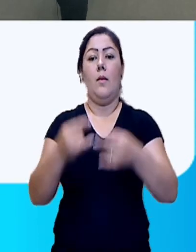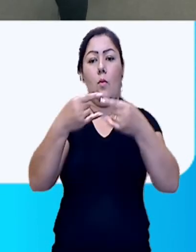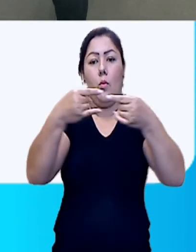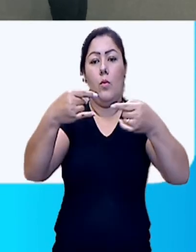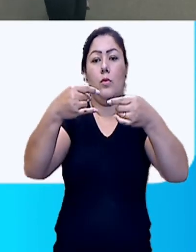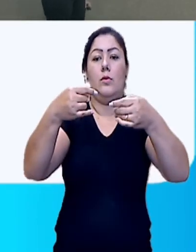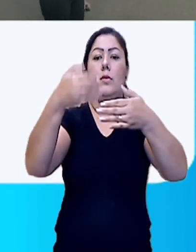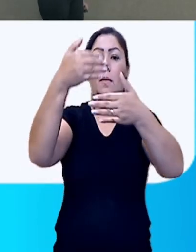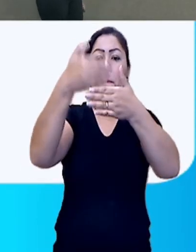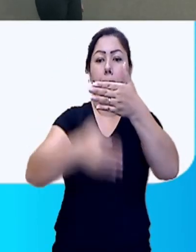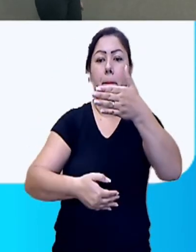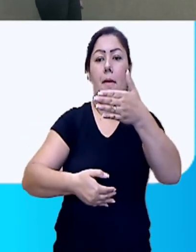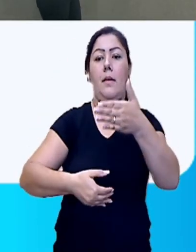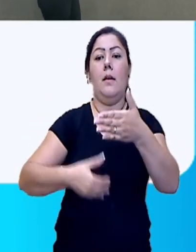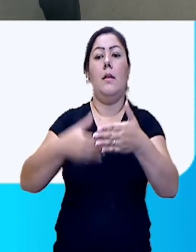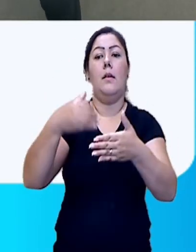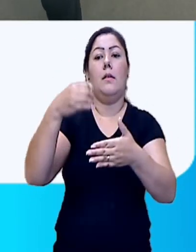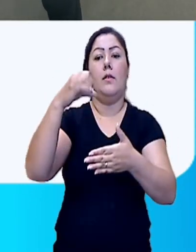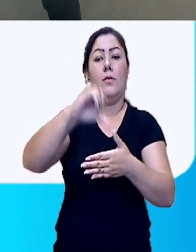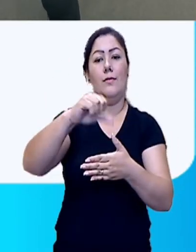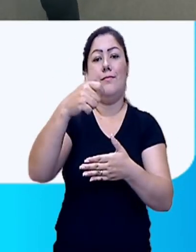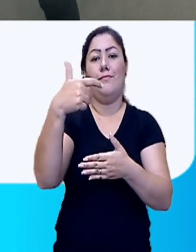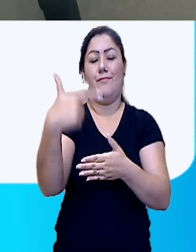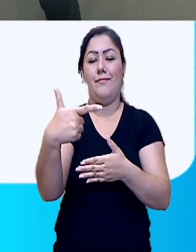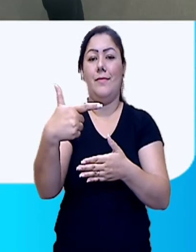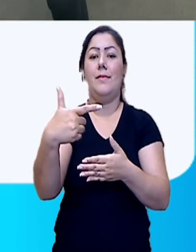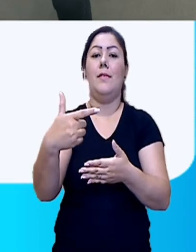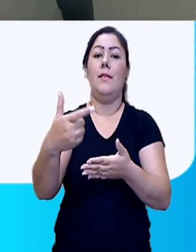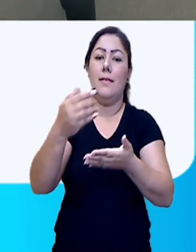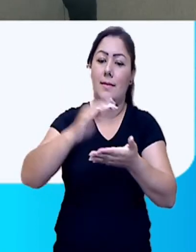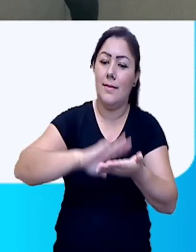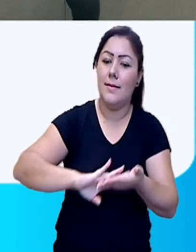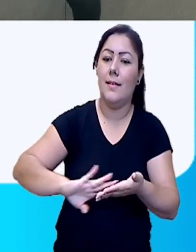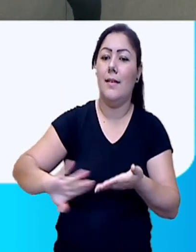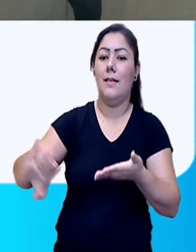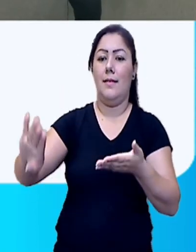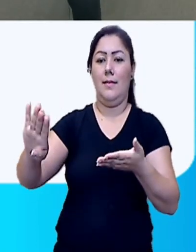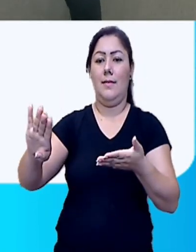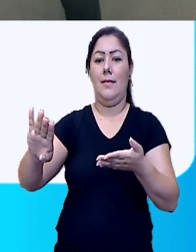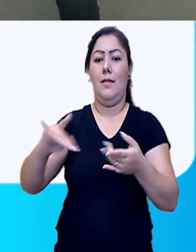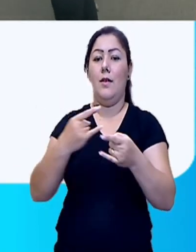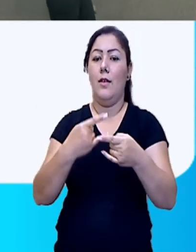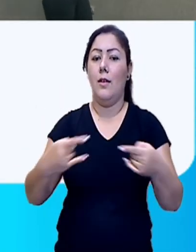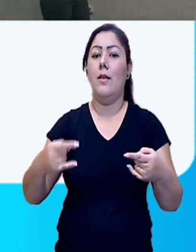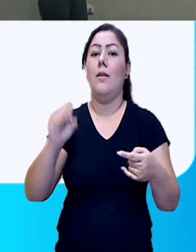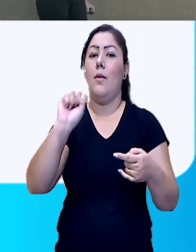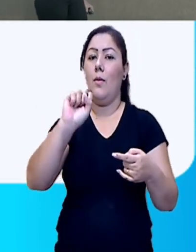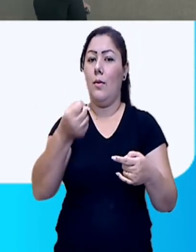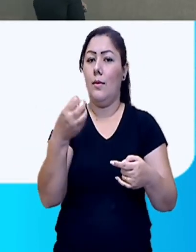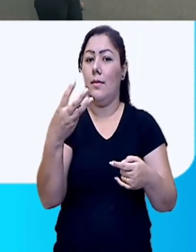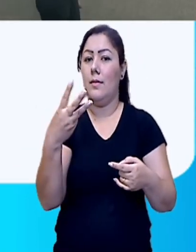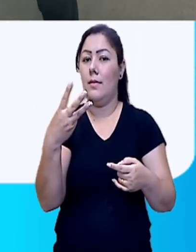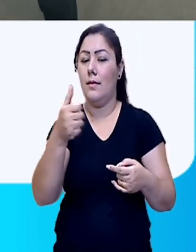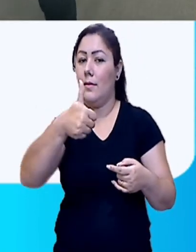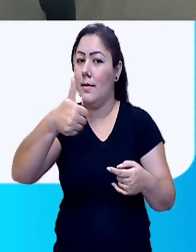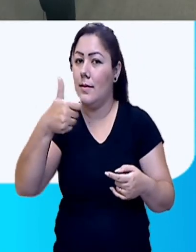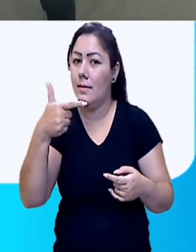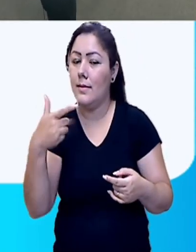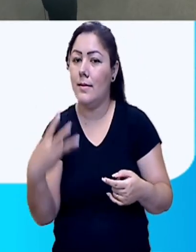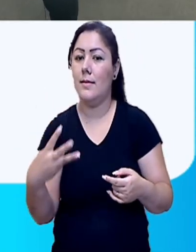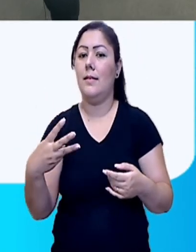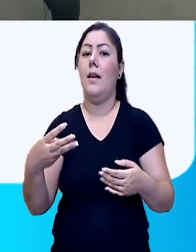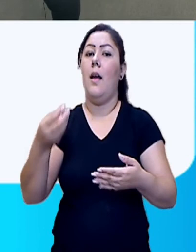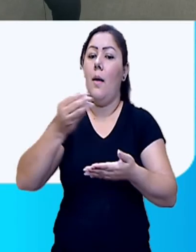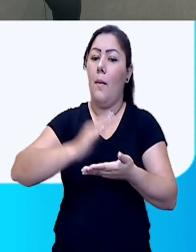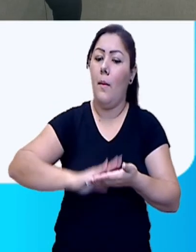de 92. Então, saiu de novo o dinheiro. Compensou um cheque de 813. Saiu novamente.